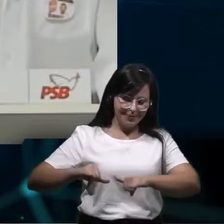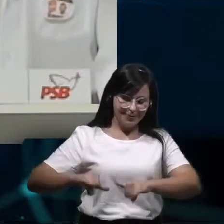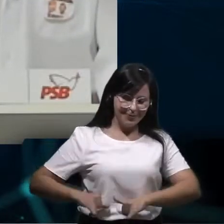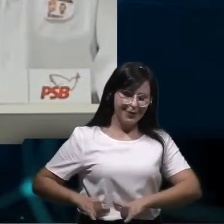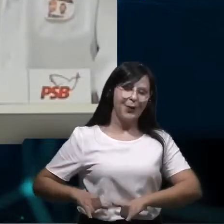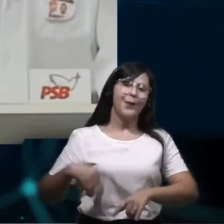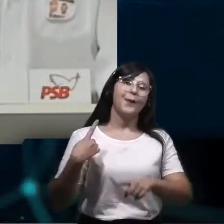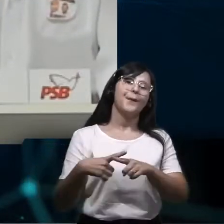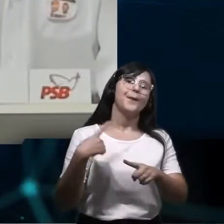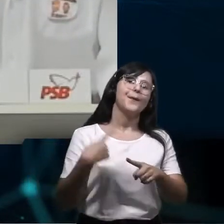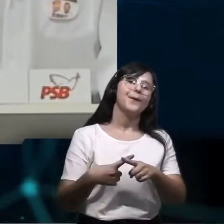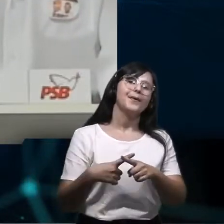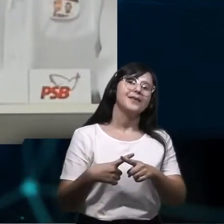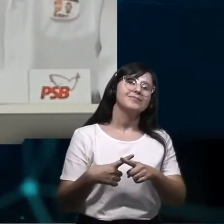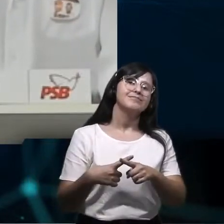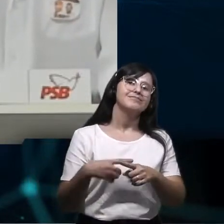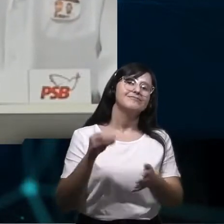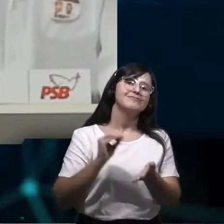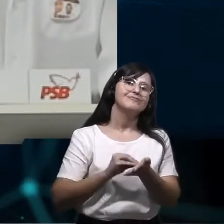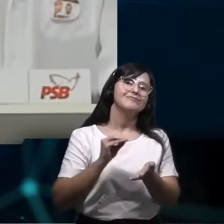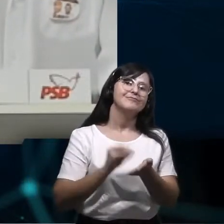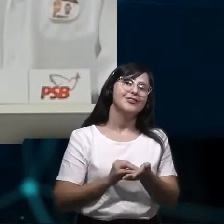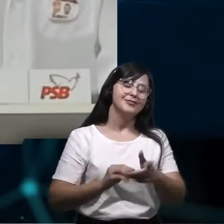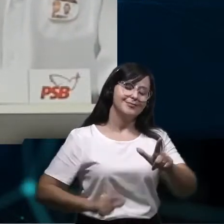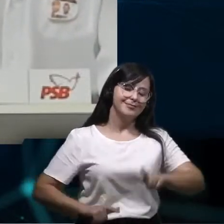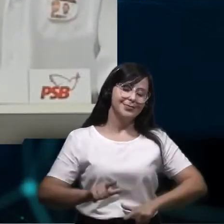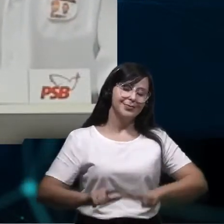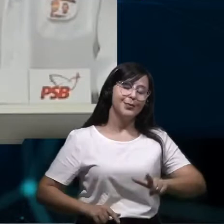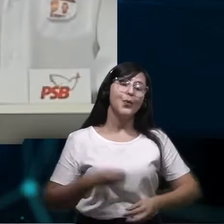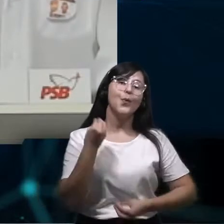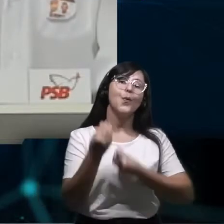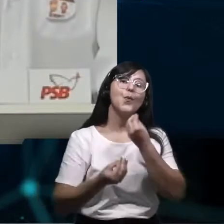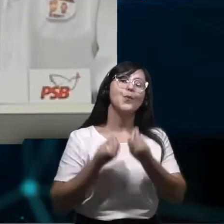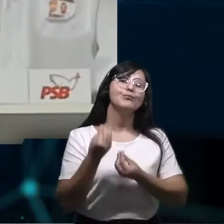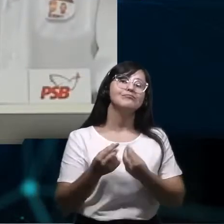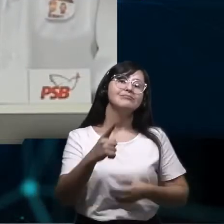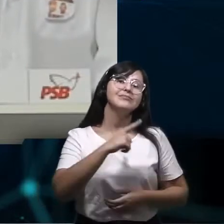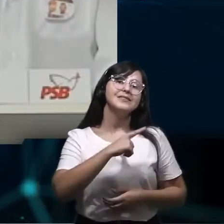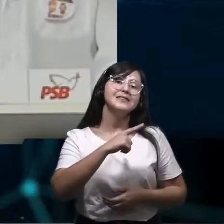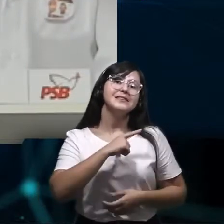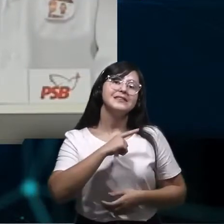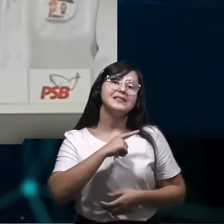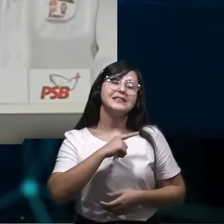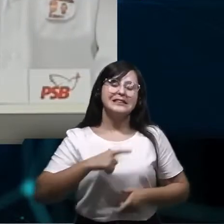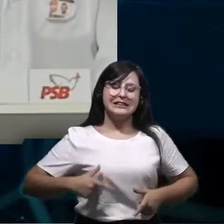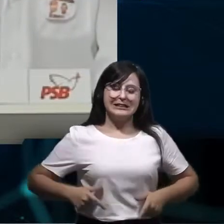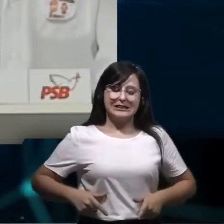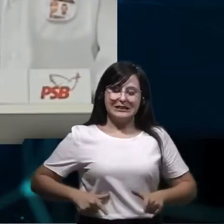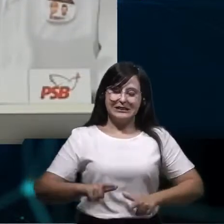empregos. Quais seriam as formas possíveis de atrair empregos para o município durante o ano todo?